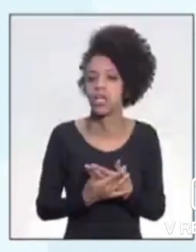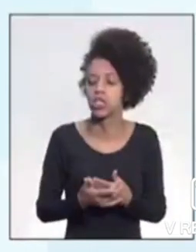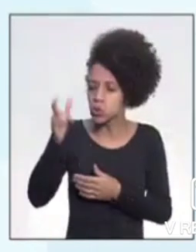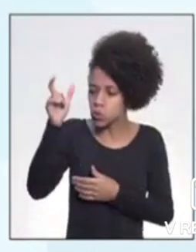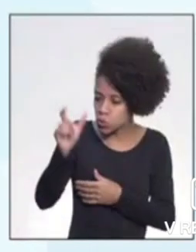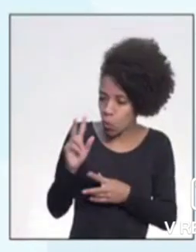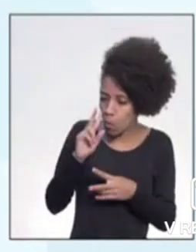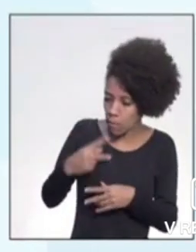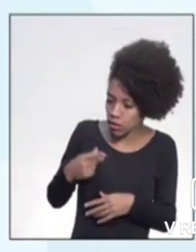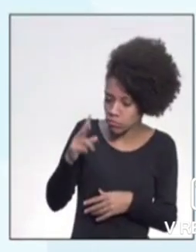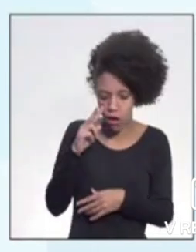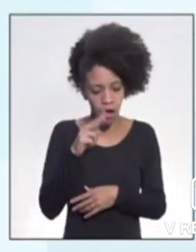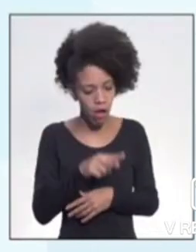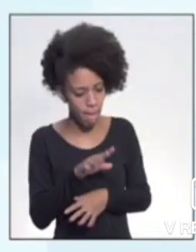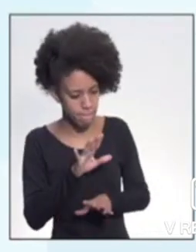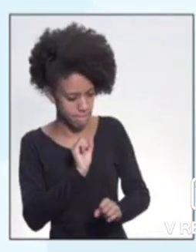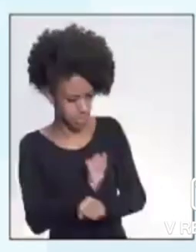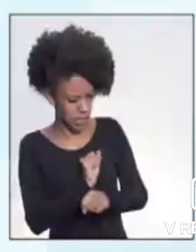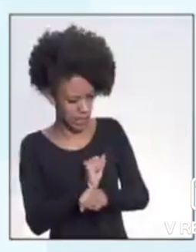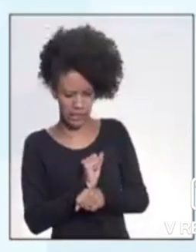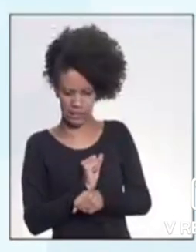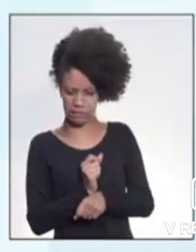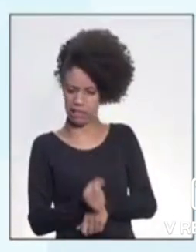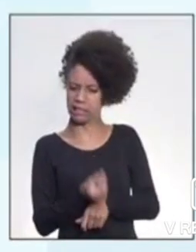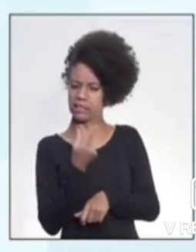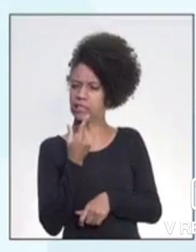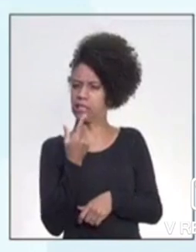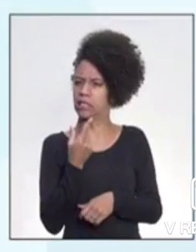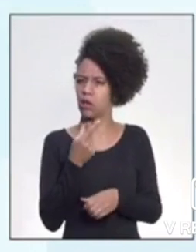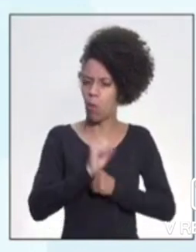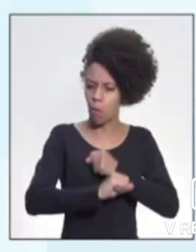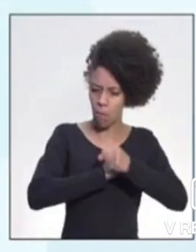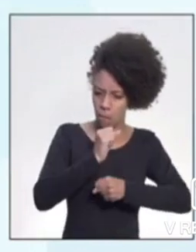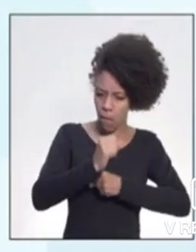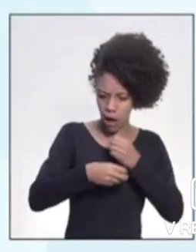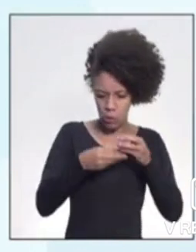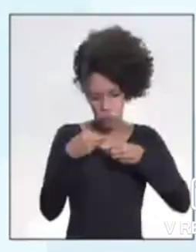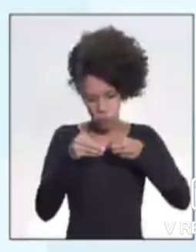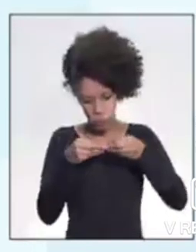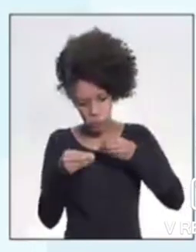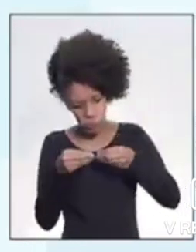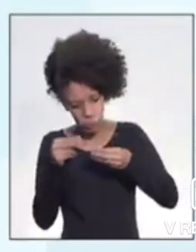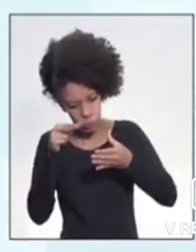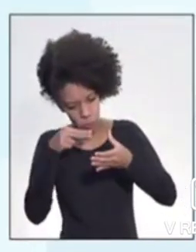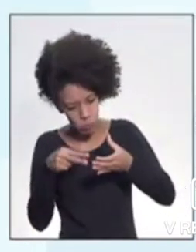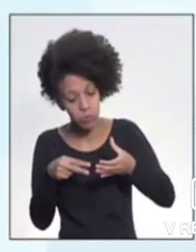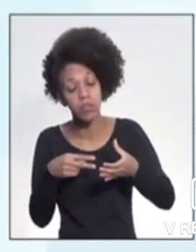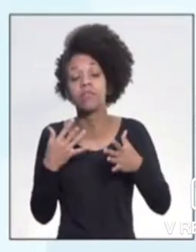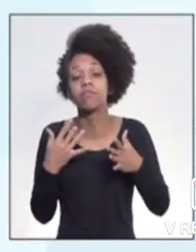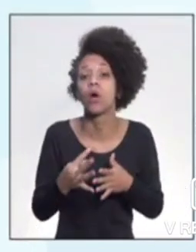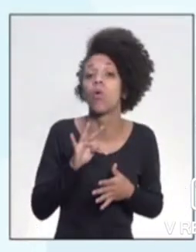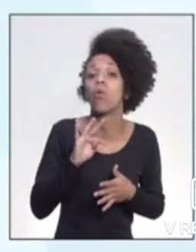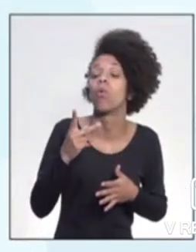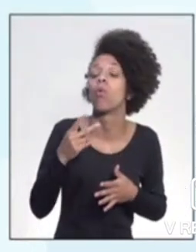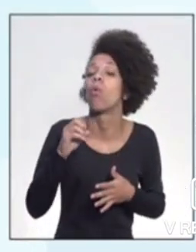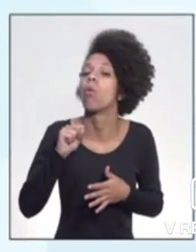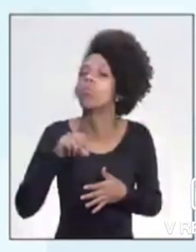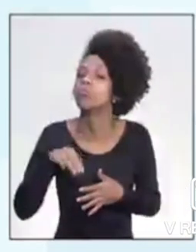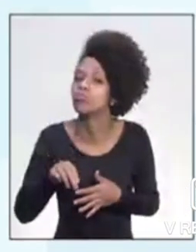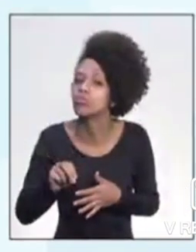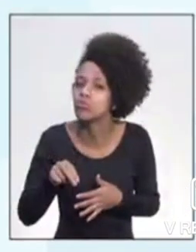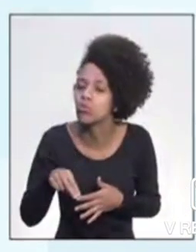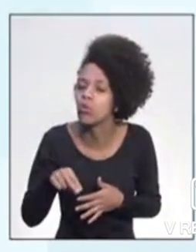olhou e observou e pensou, peraí, tem coisa esquisita. O átomo não deve ser uma esfera maciça indivisível, foi Thomson. Então ele foi o cara que